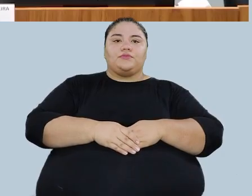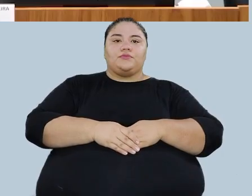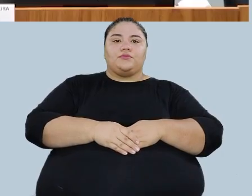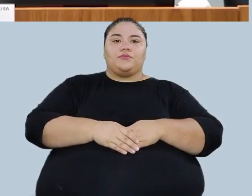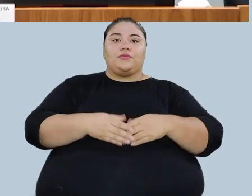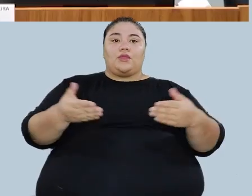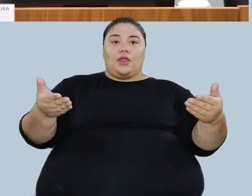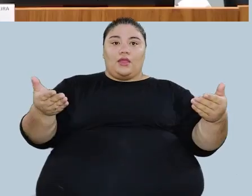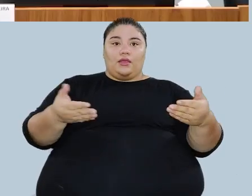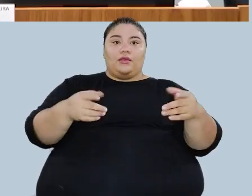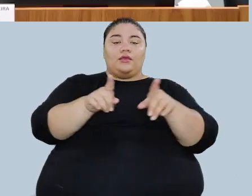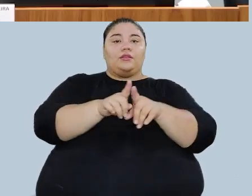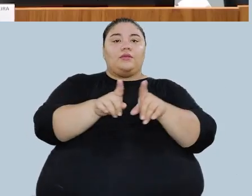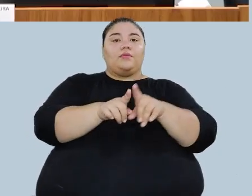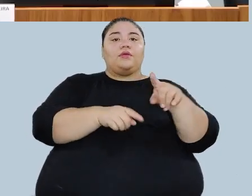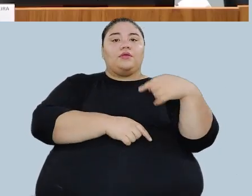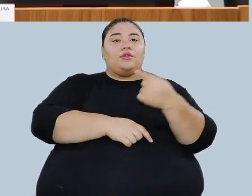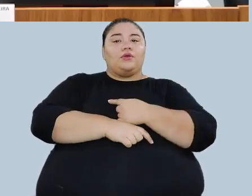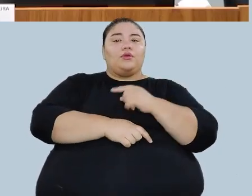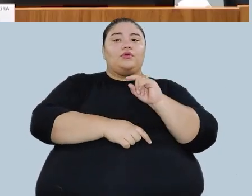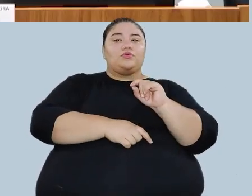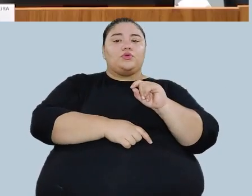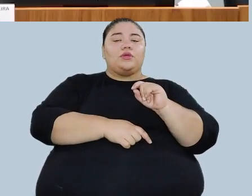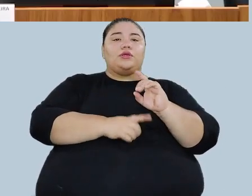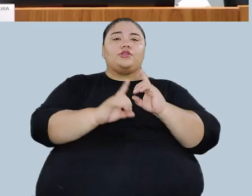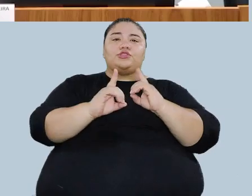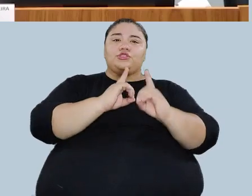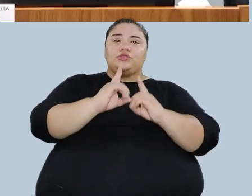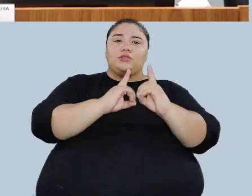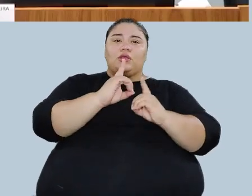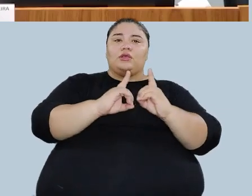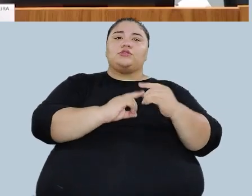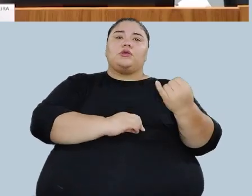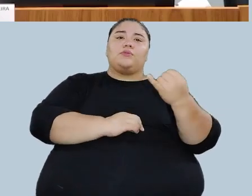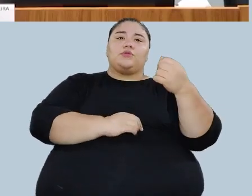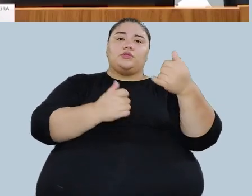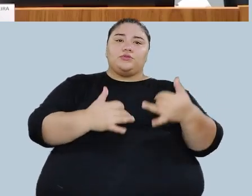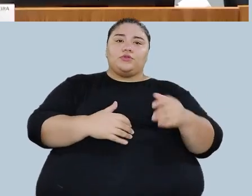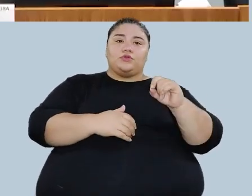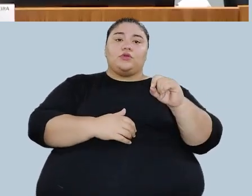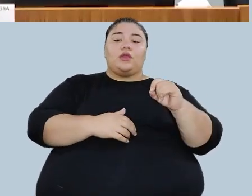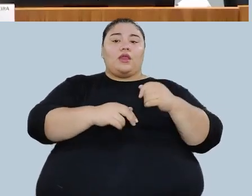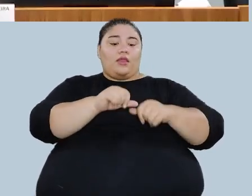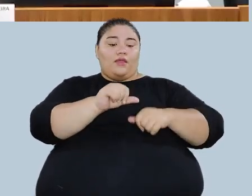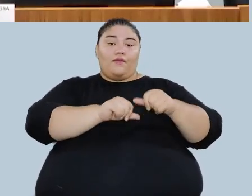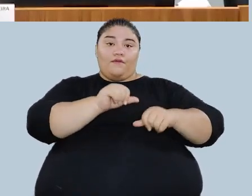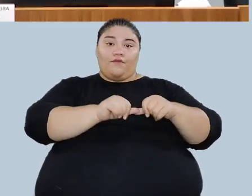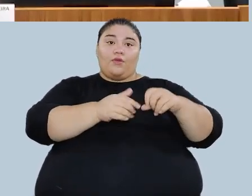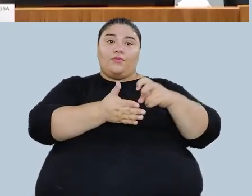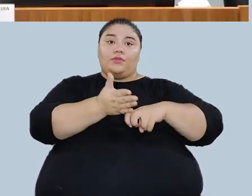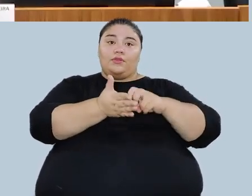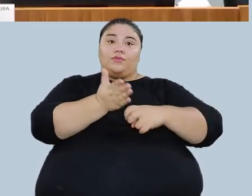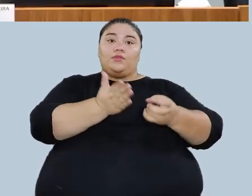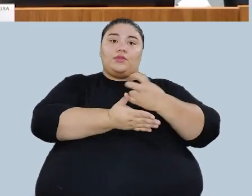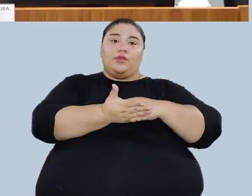em amor aqui a nossa didática, né, é importante que se diga que a reforma tributária, ela